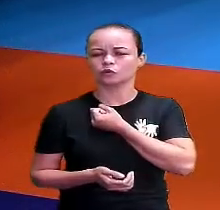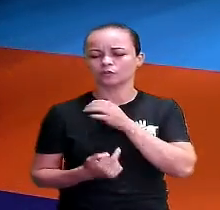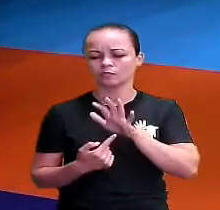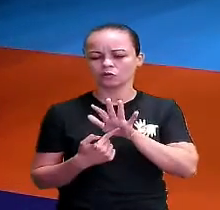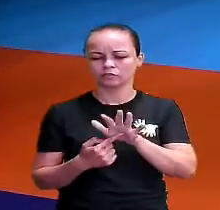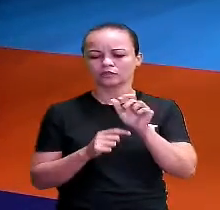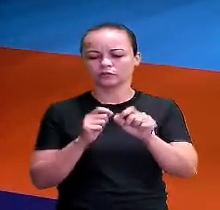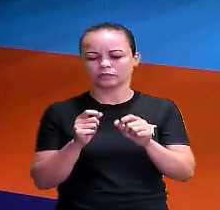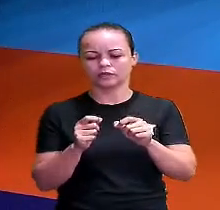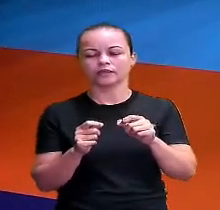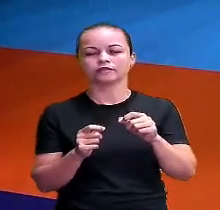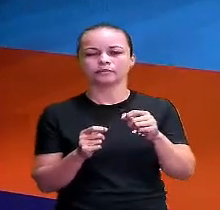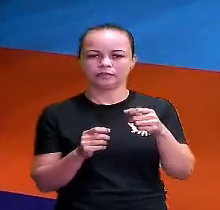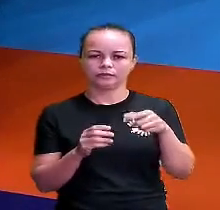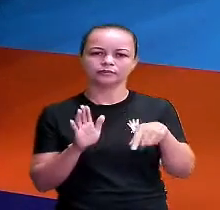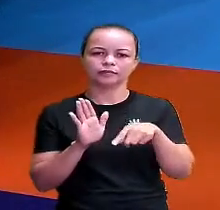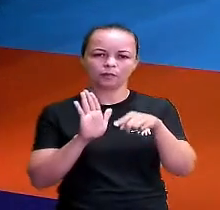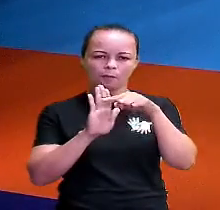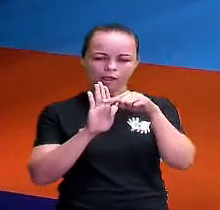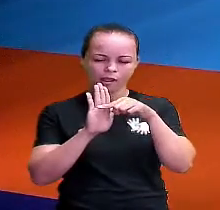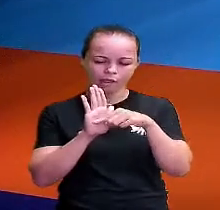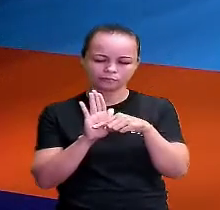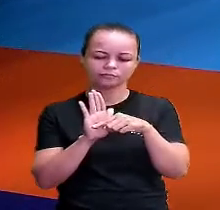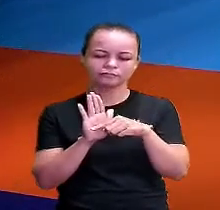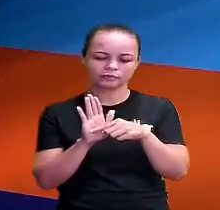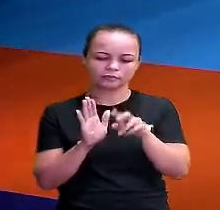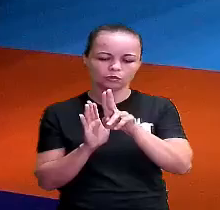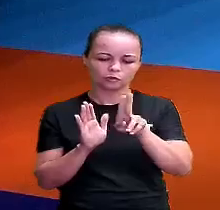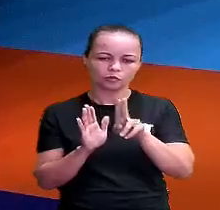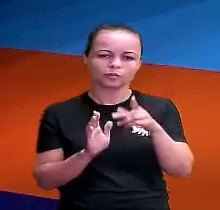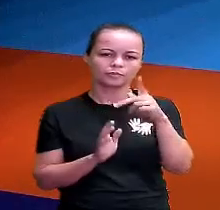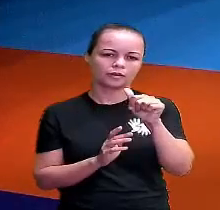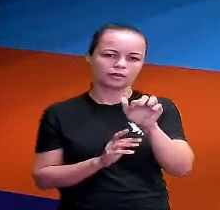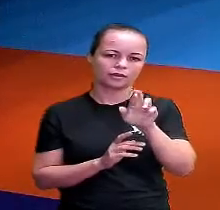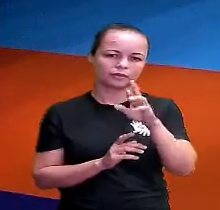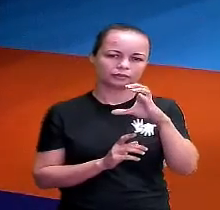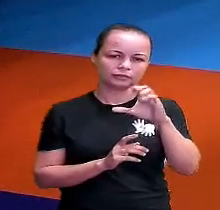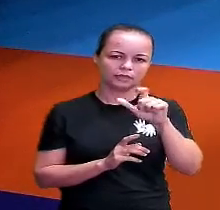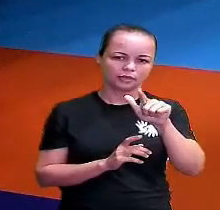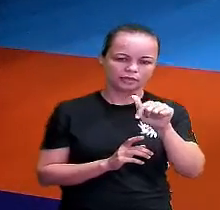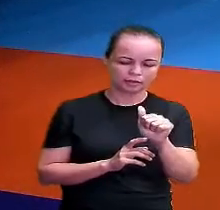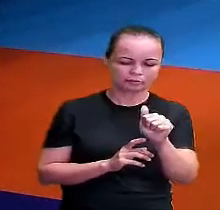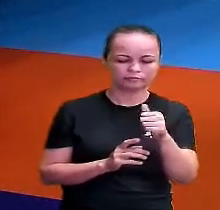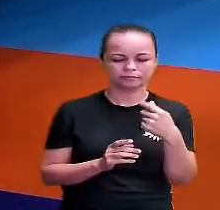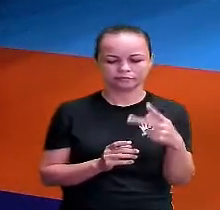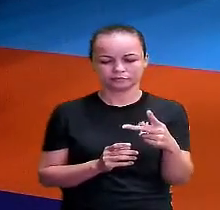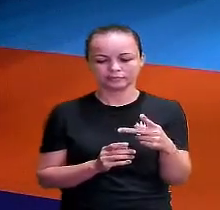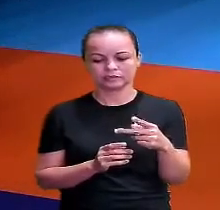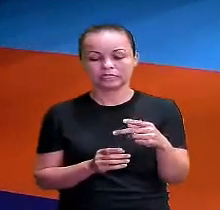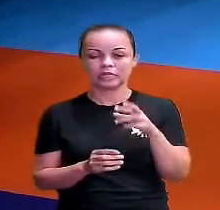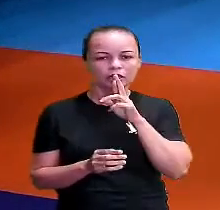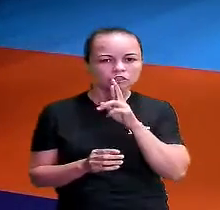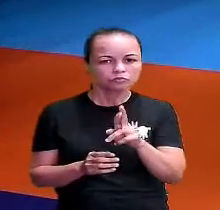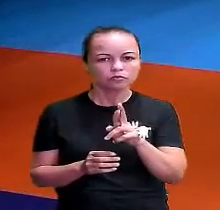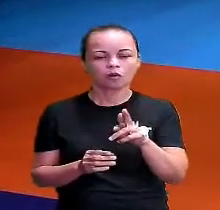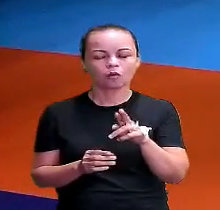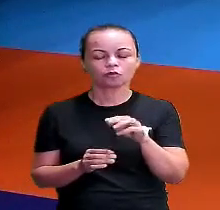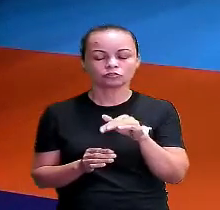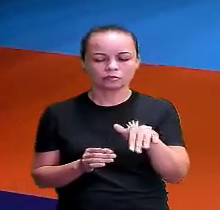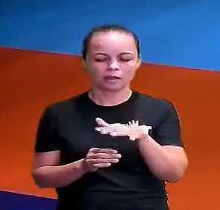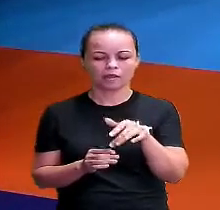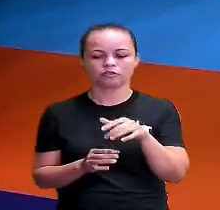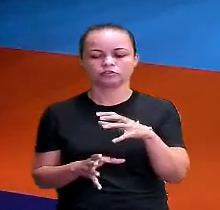chamado de parcela, tá certo? E aí o resultado a gente chama de soma ou total, tá